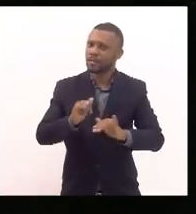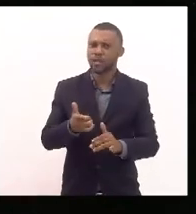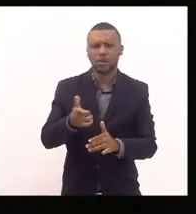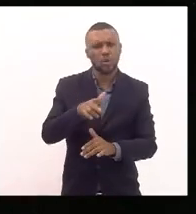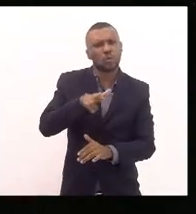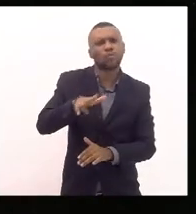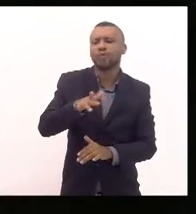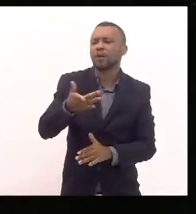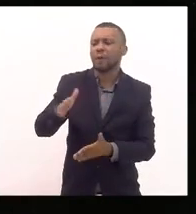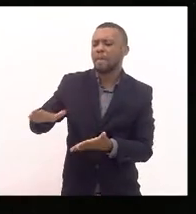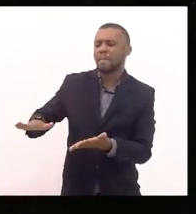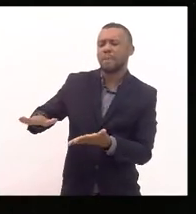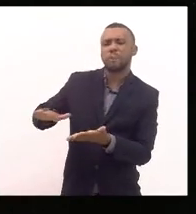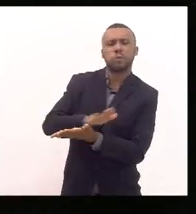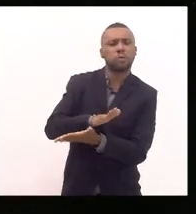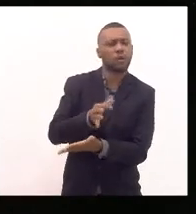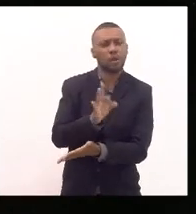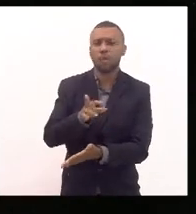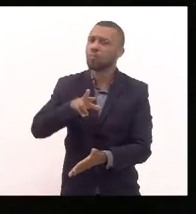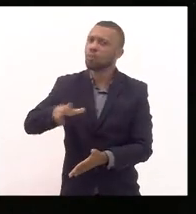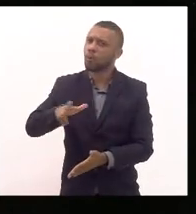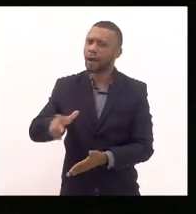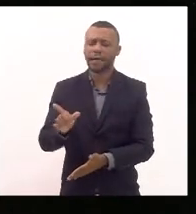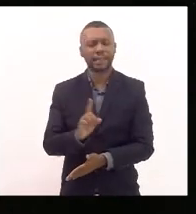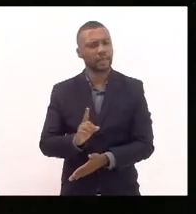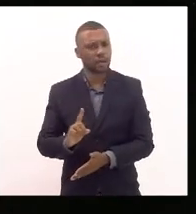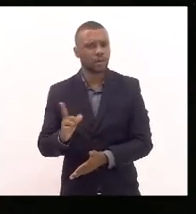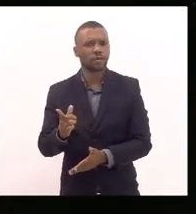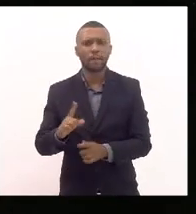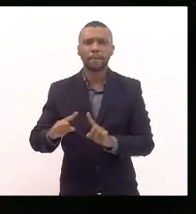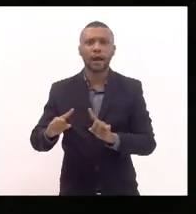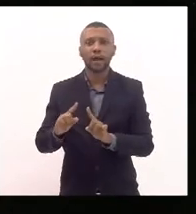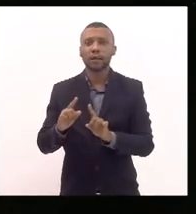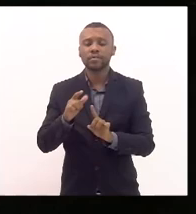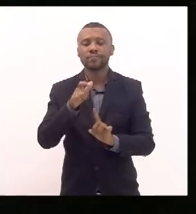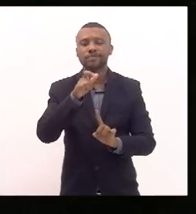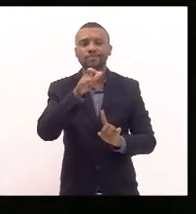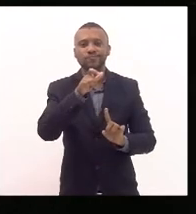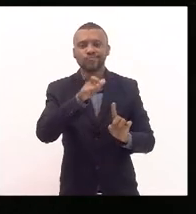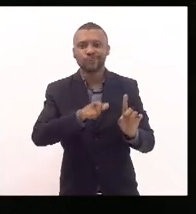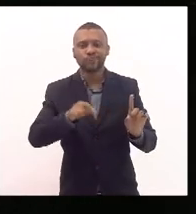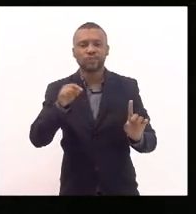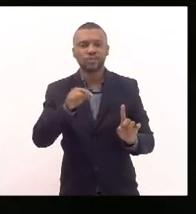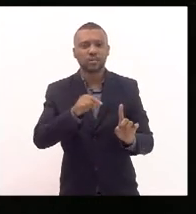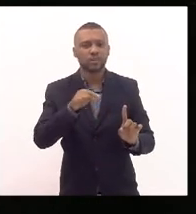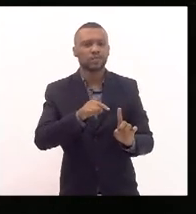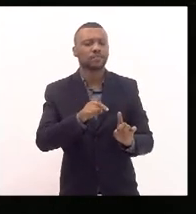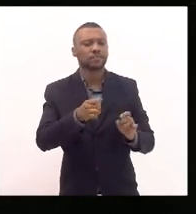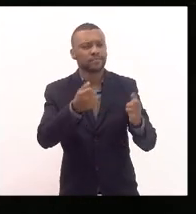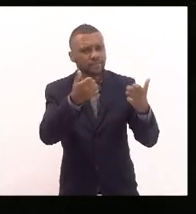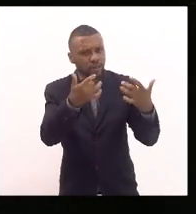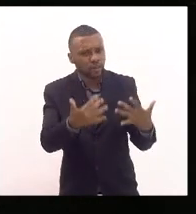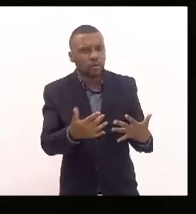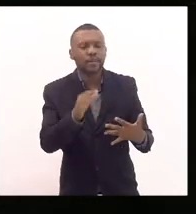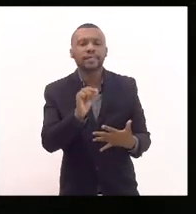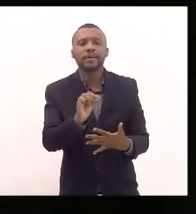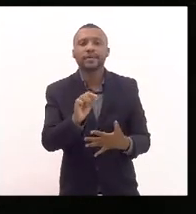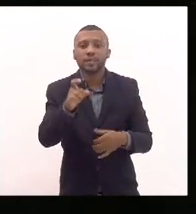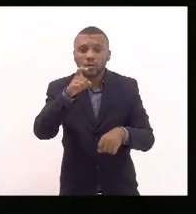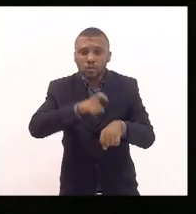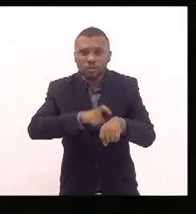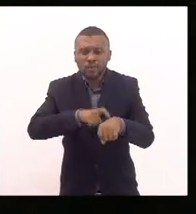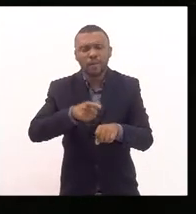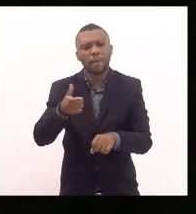é não via como chacina mas o próprio dicionário diz que quando